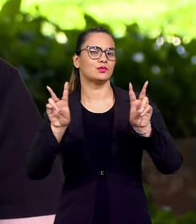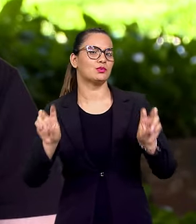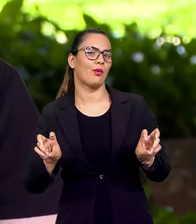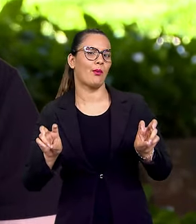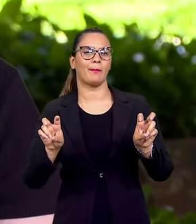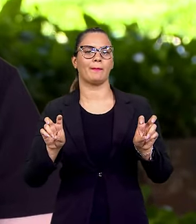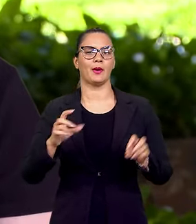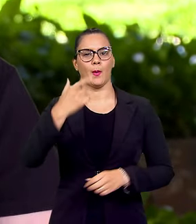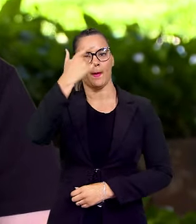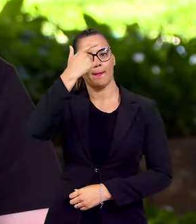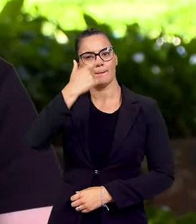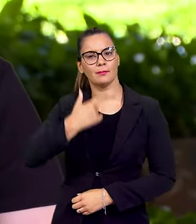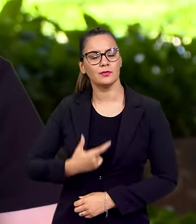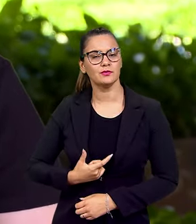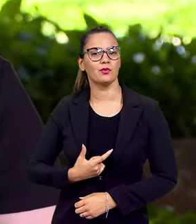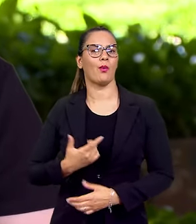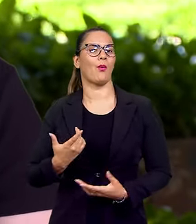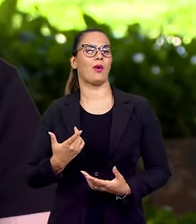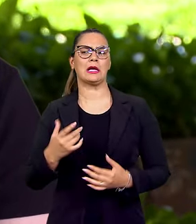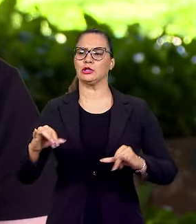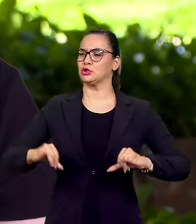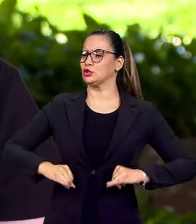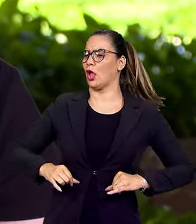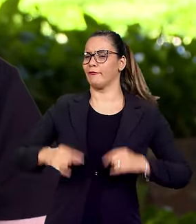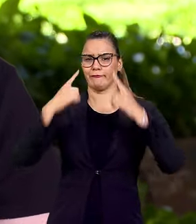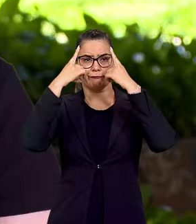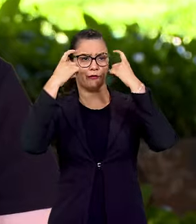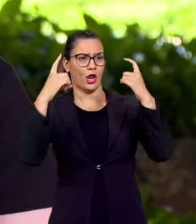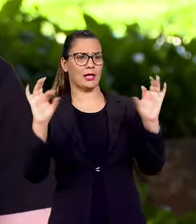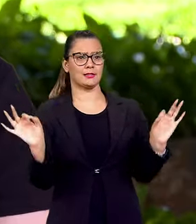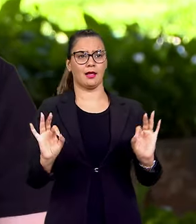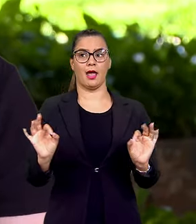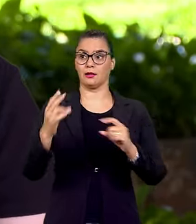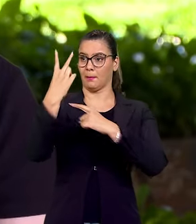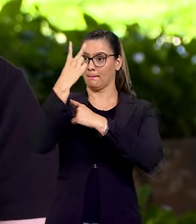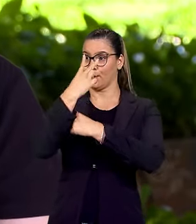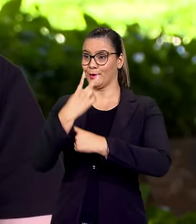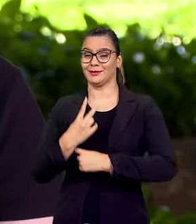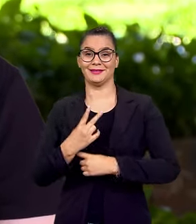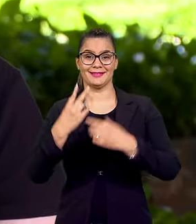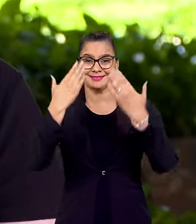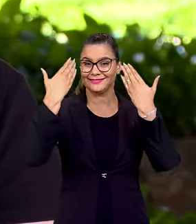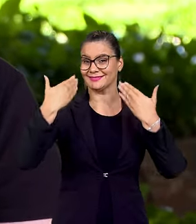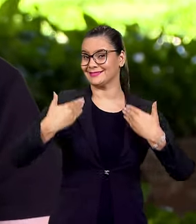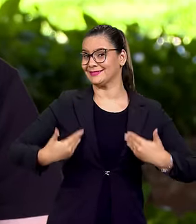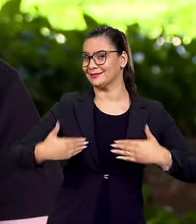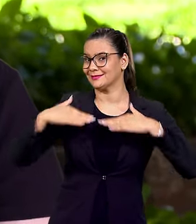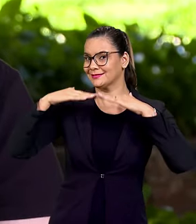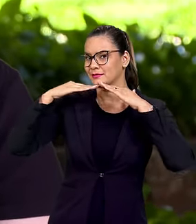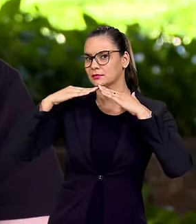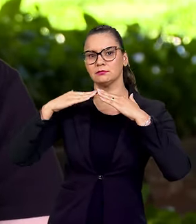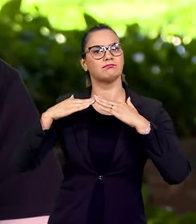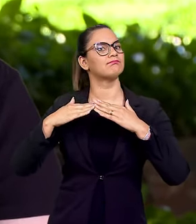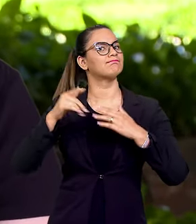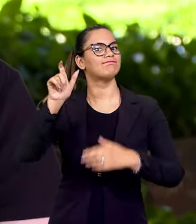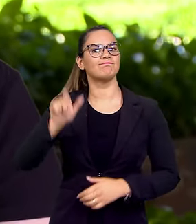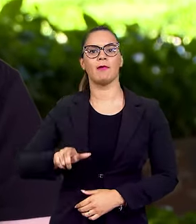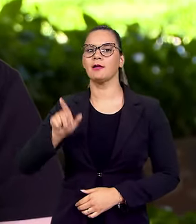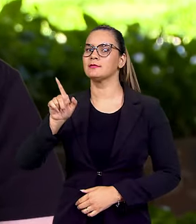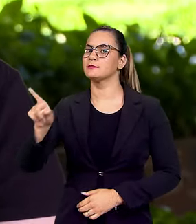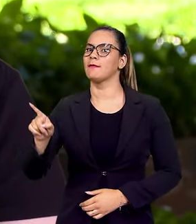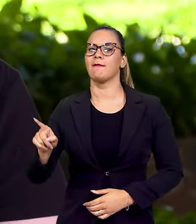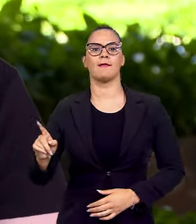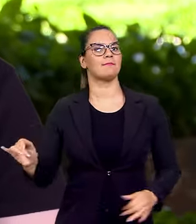sobre essa questão de uma figura ilibada, que não sofre violências. Proteger a sua imagem também. Exatamente, né? Para proteger, mas ela